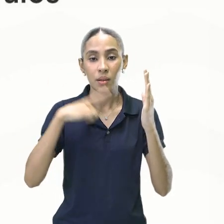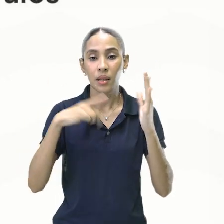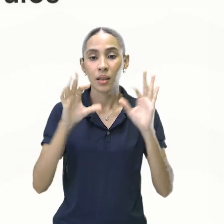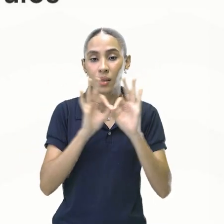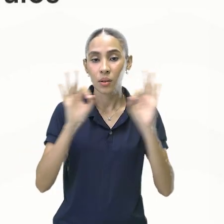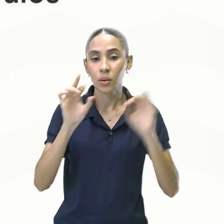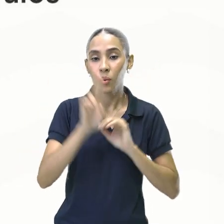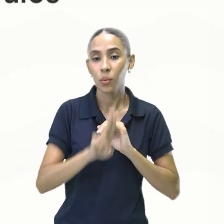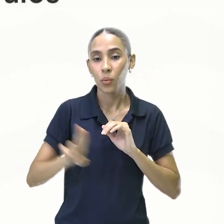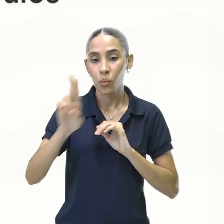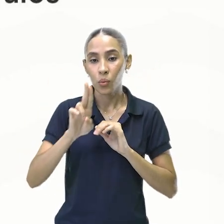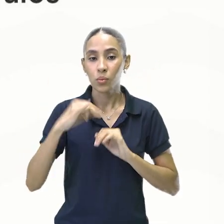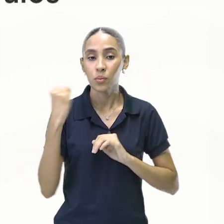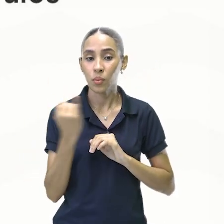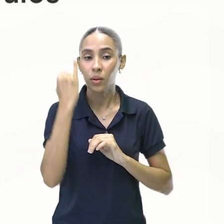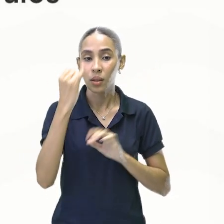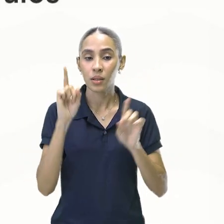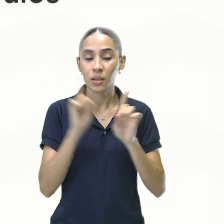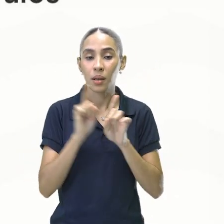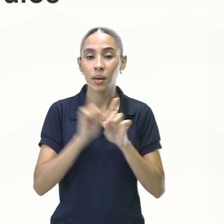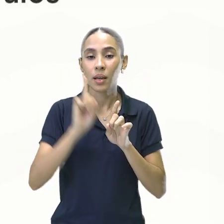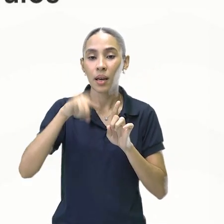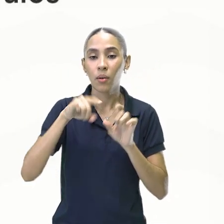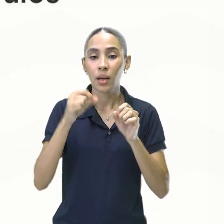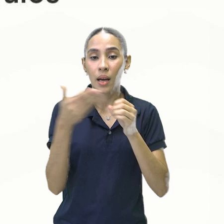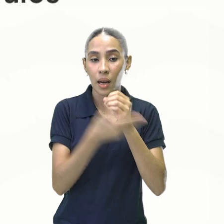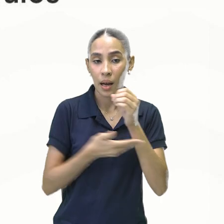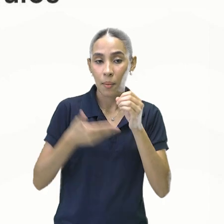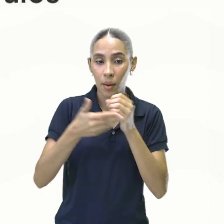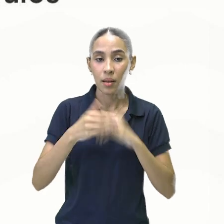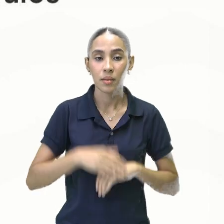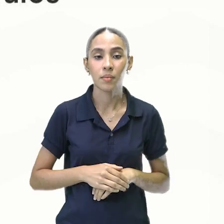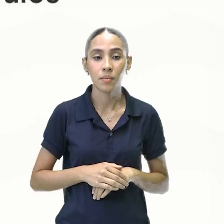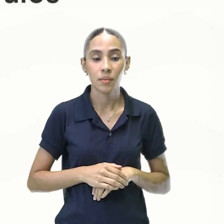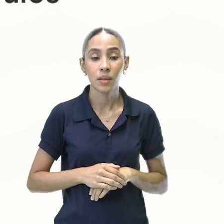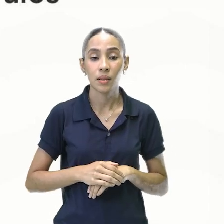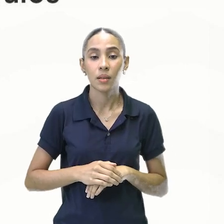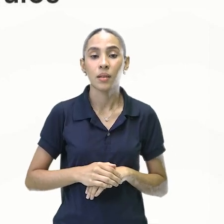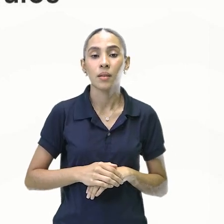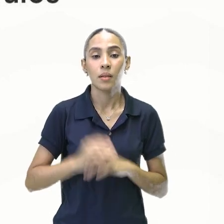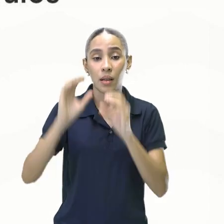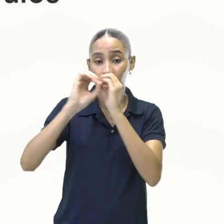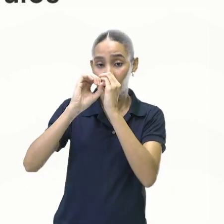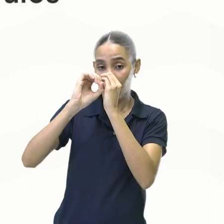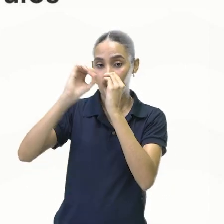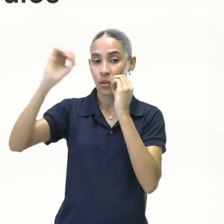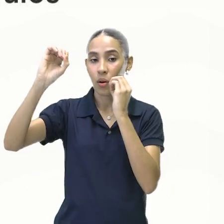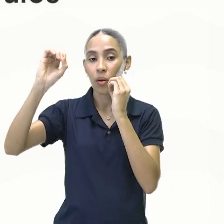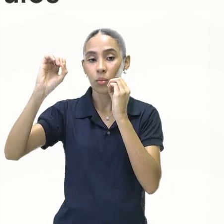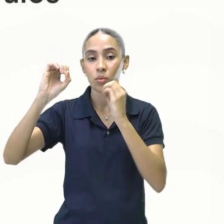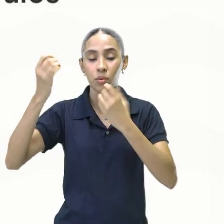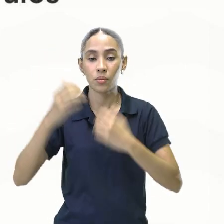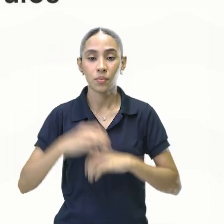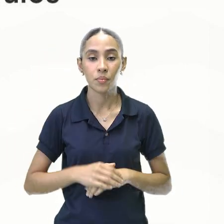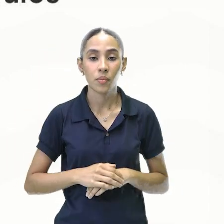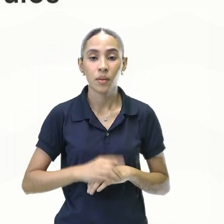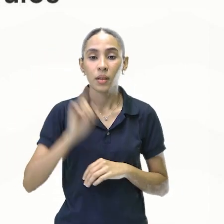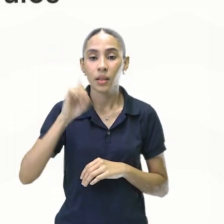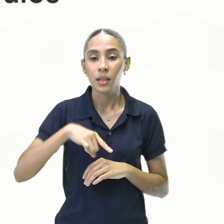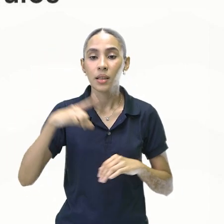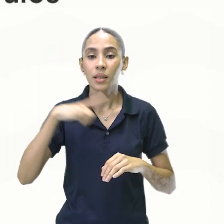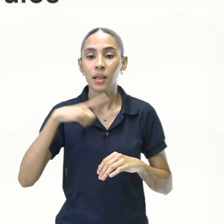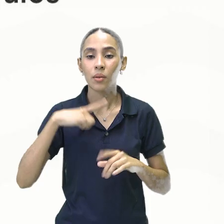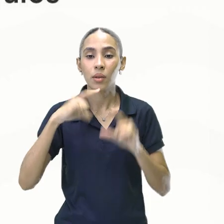têm larguíssima utilização e são a base dos telescópios